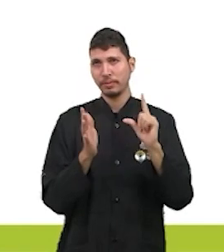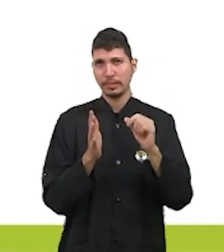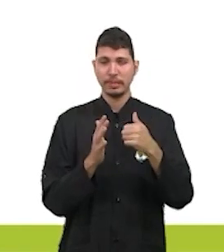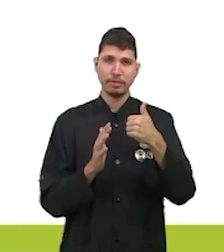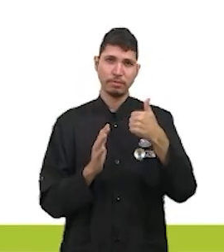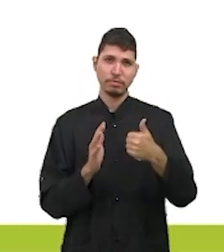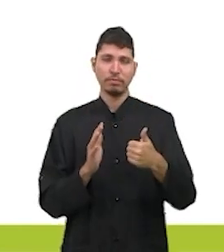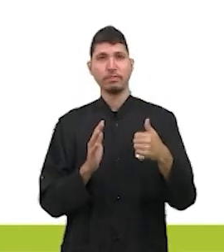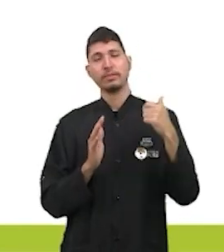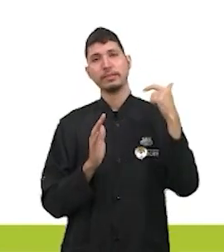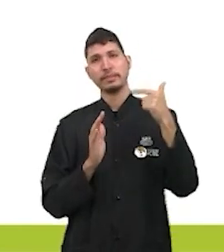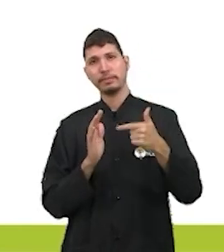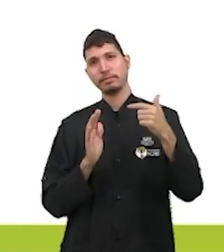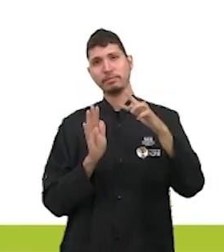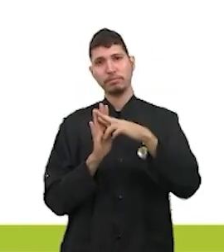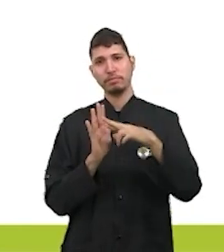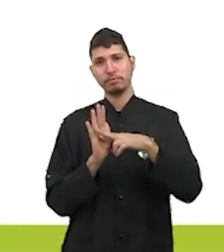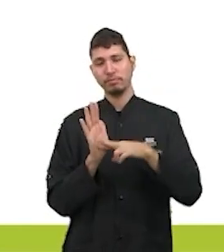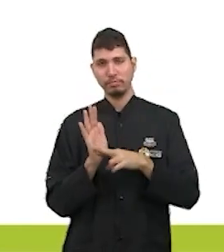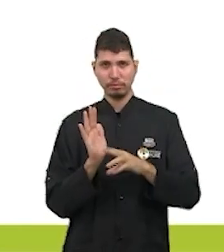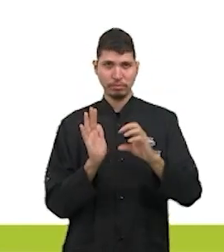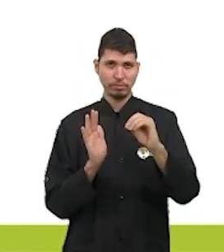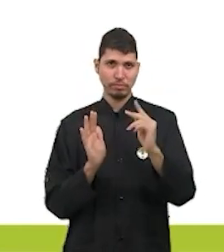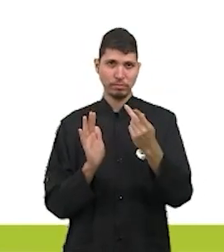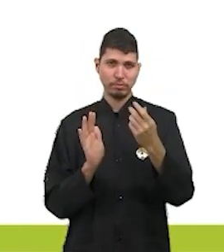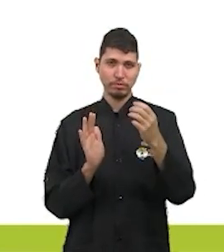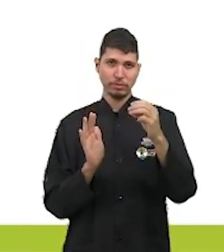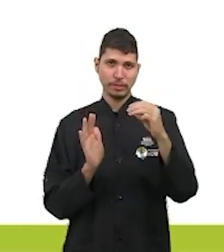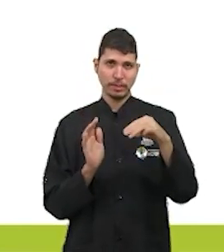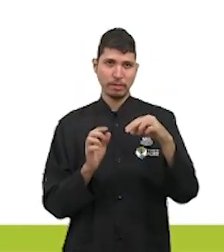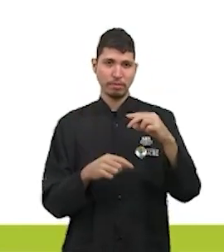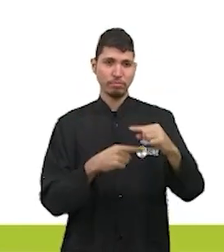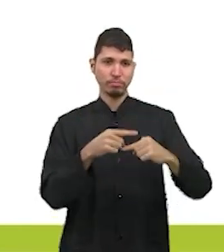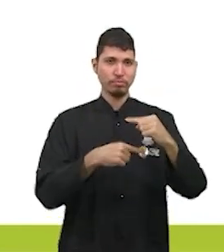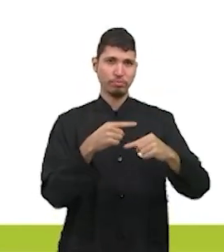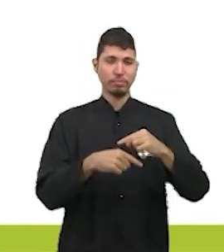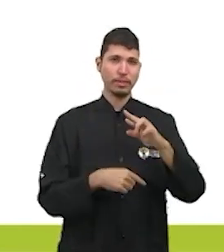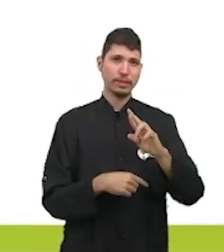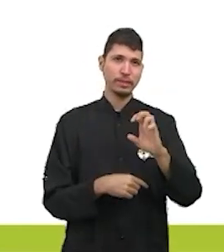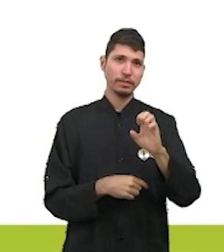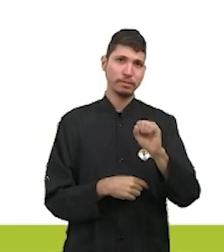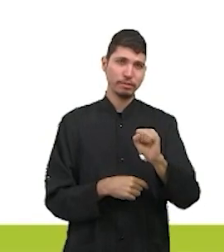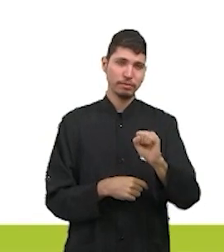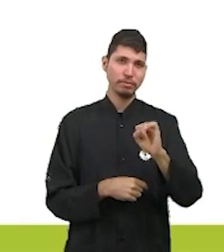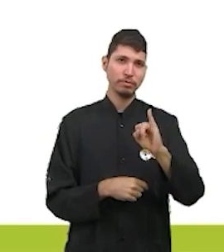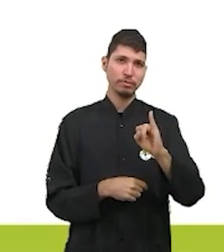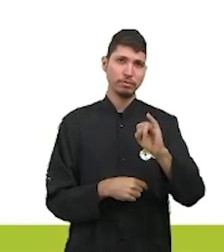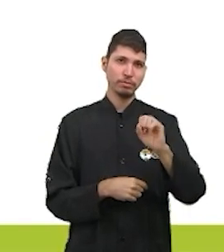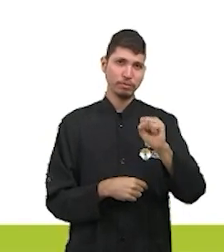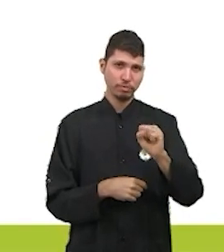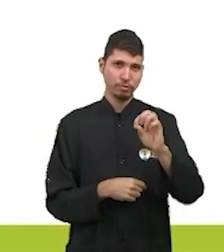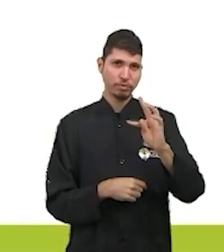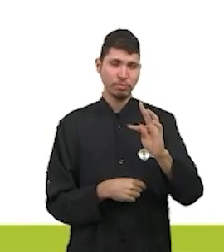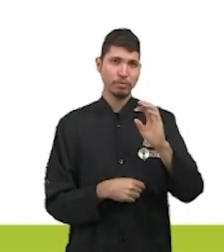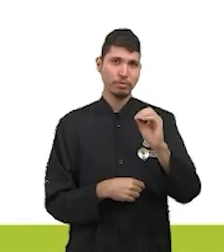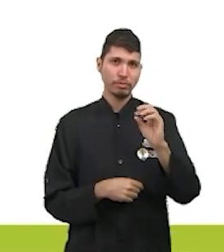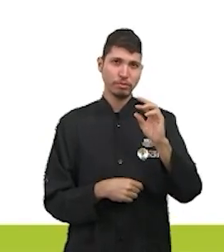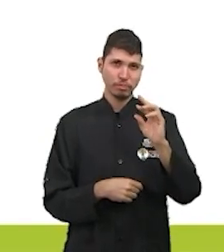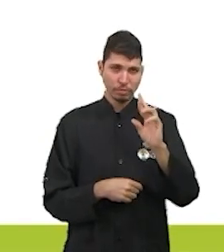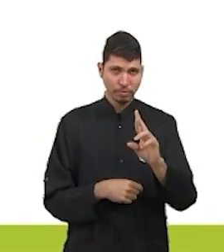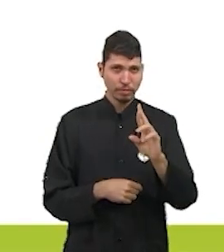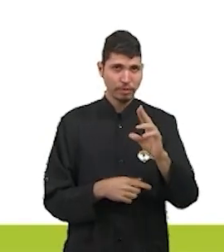onde nós temos um resistor, né? E esse resistor ele vai aí dificultar a passagem da corrente elétrica,